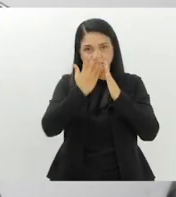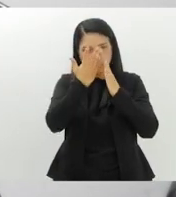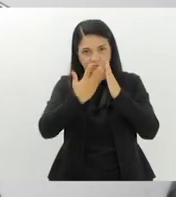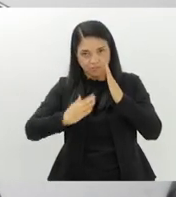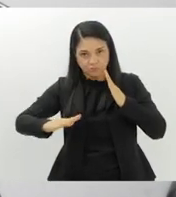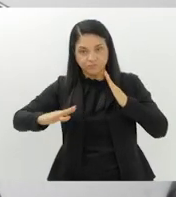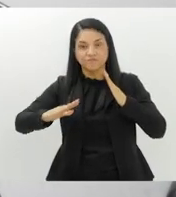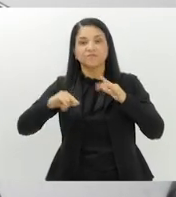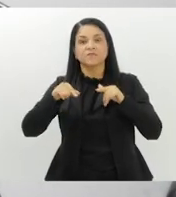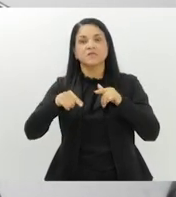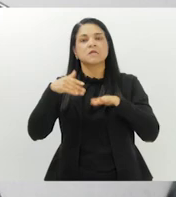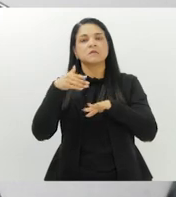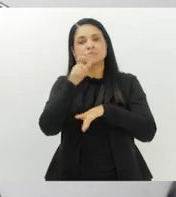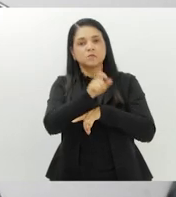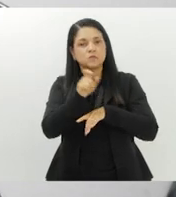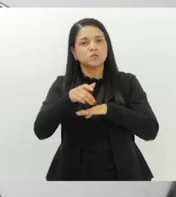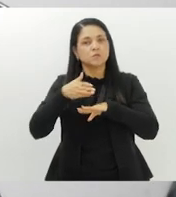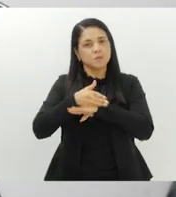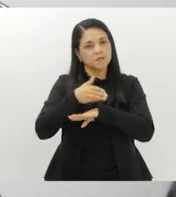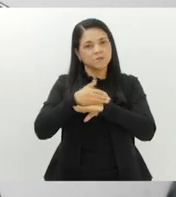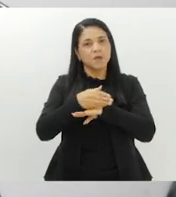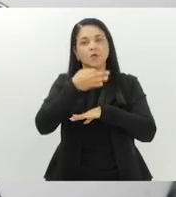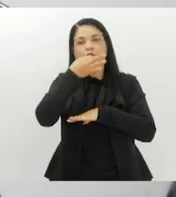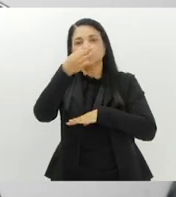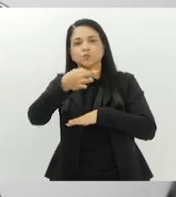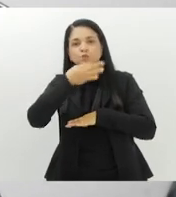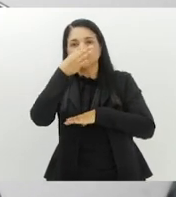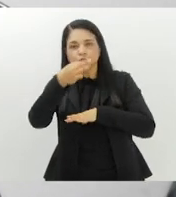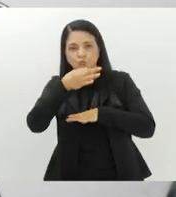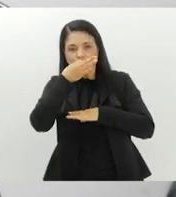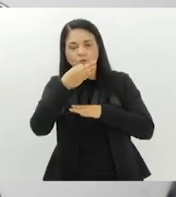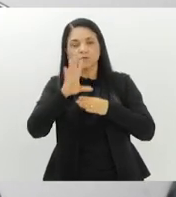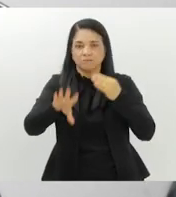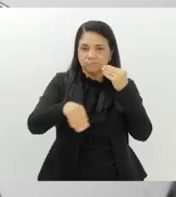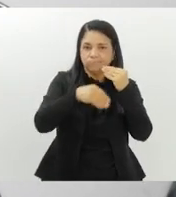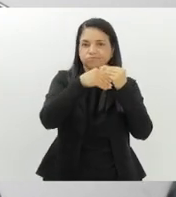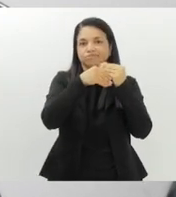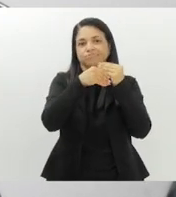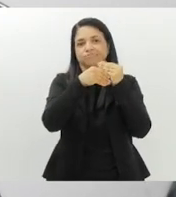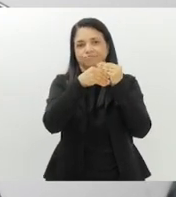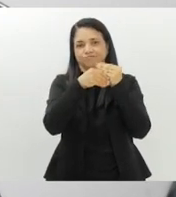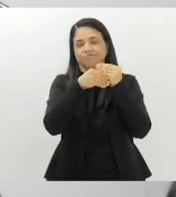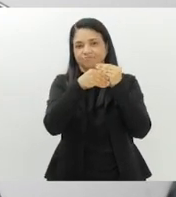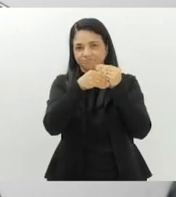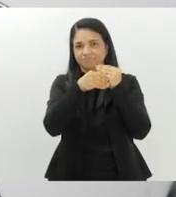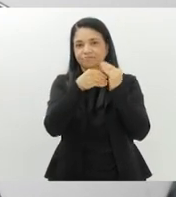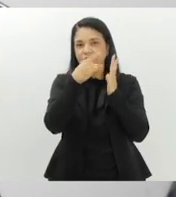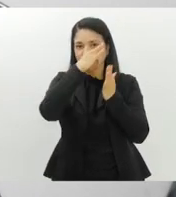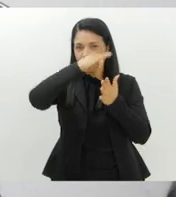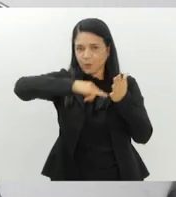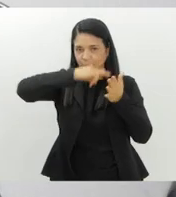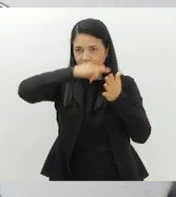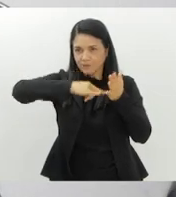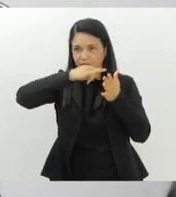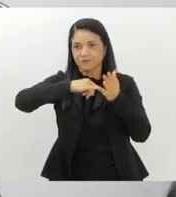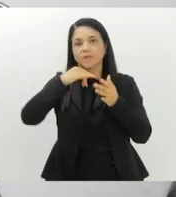pessoas que participaram lá conosco e que deram as suas proposições. Então, essa é a importância do Instituto,